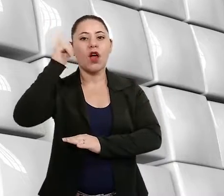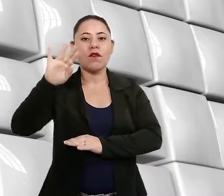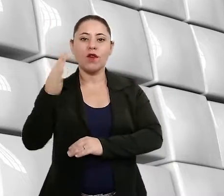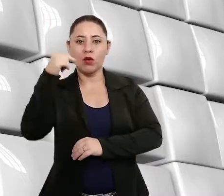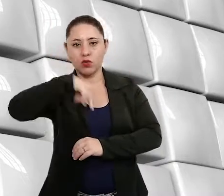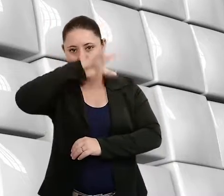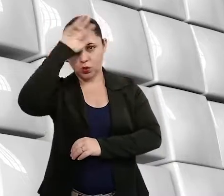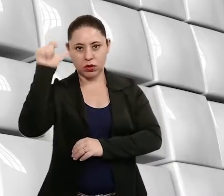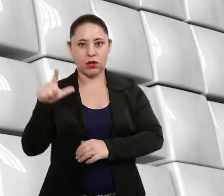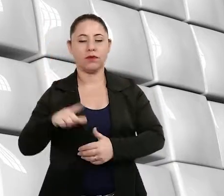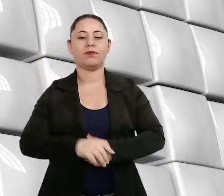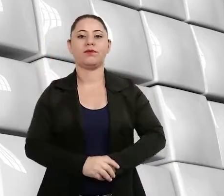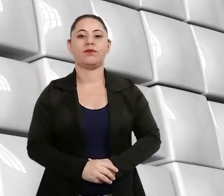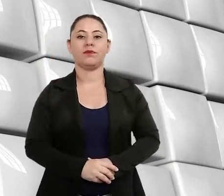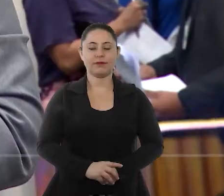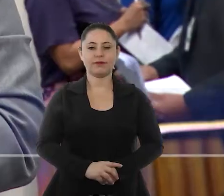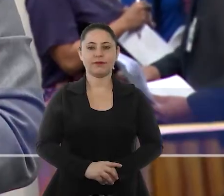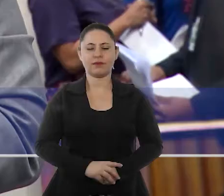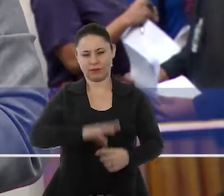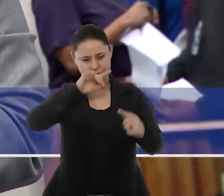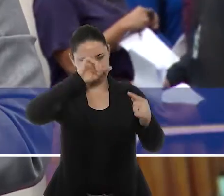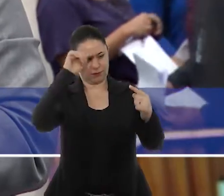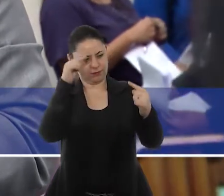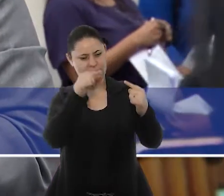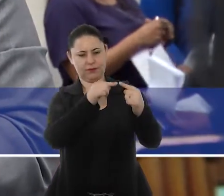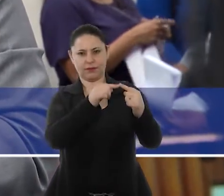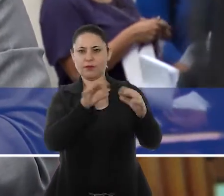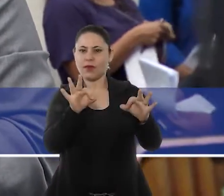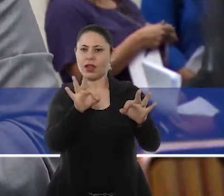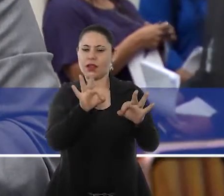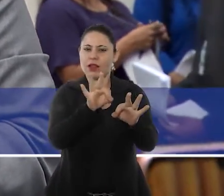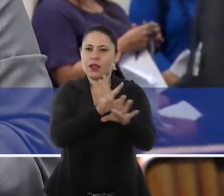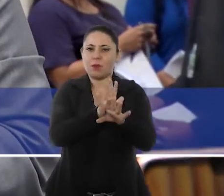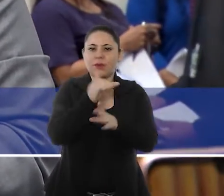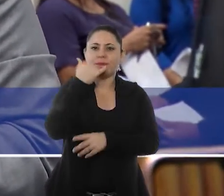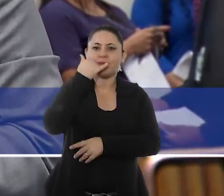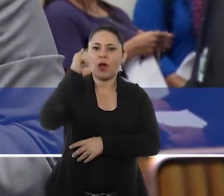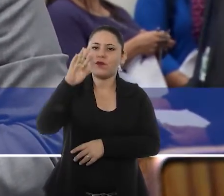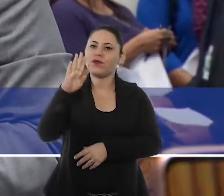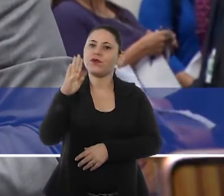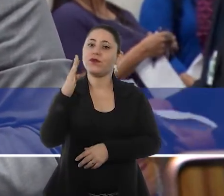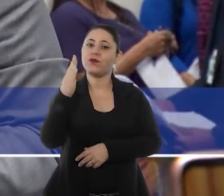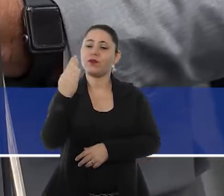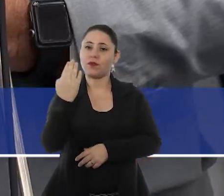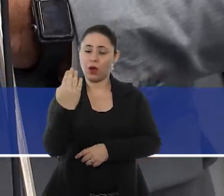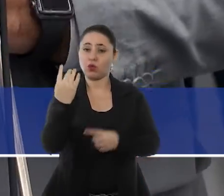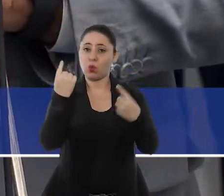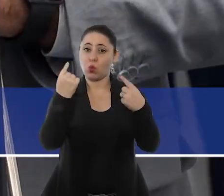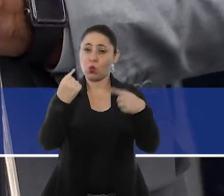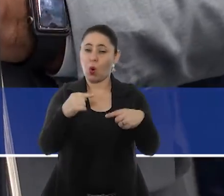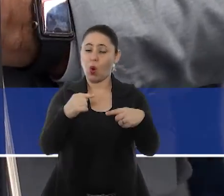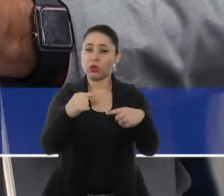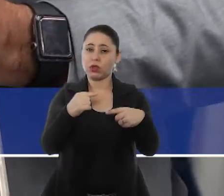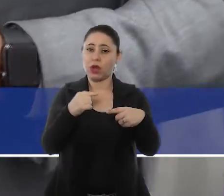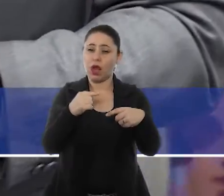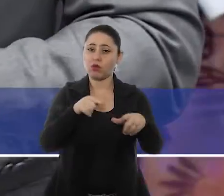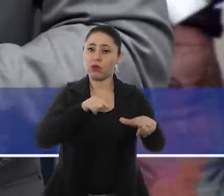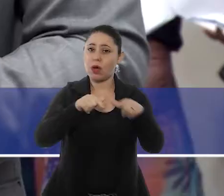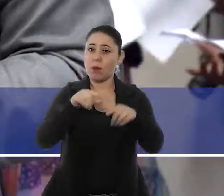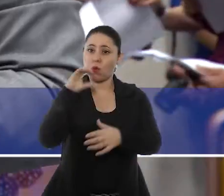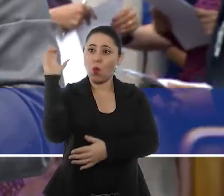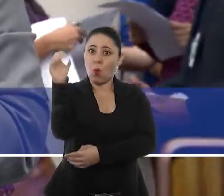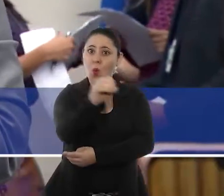trotes telefônicos do Estado. Com o objetivo de acabar com os trotes telefônicos contra os serviços